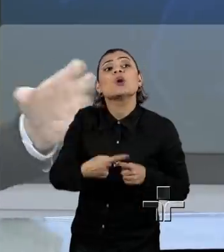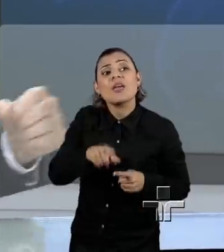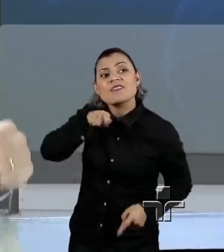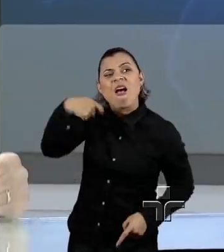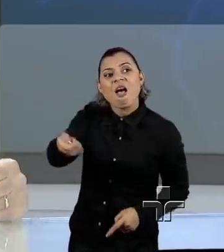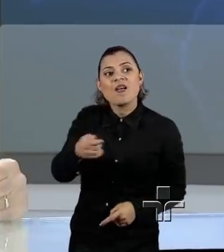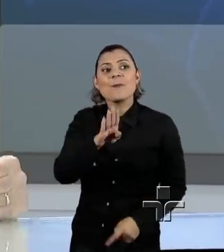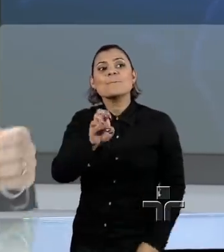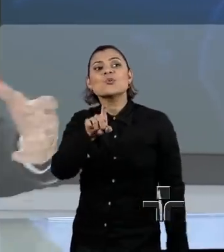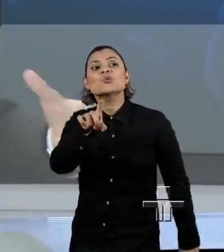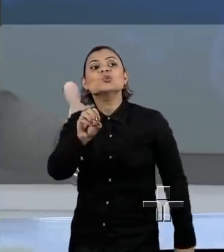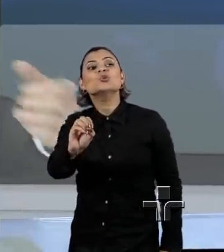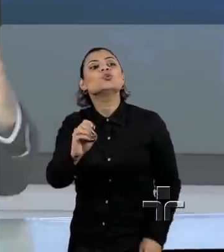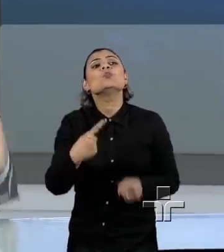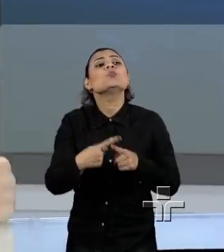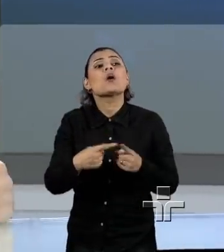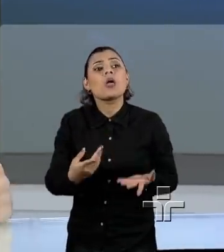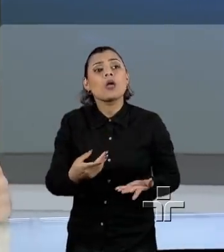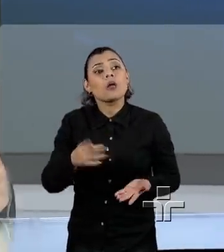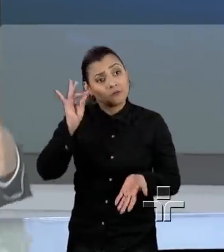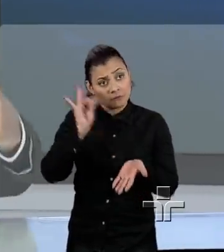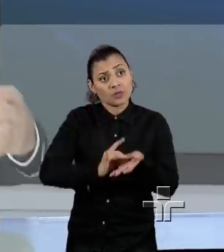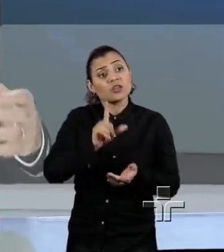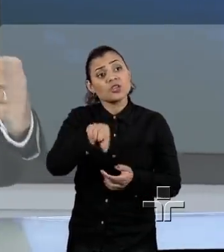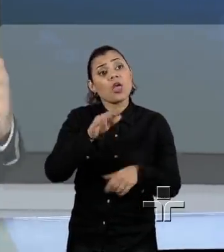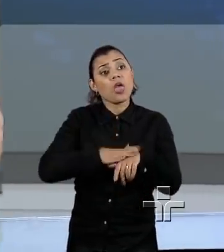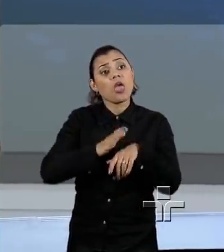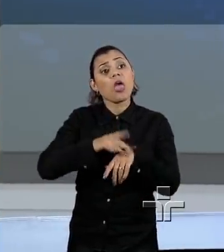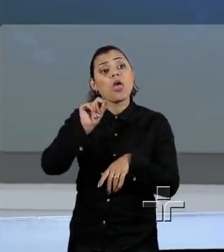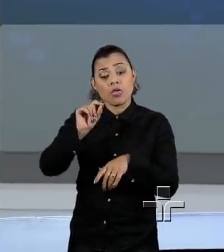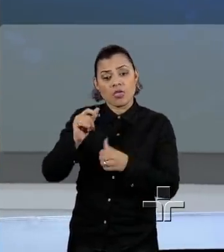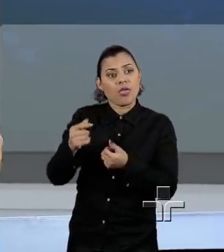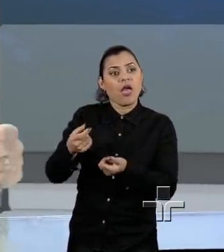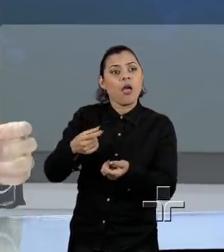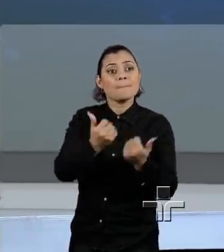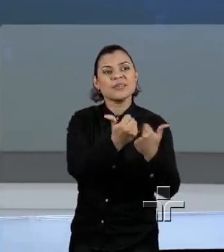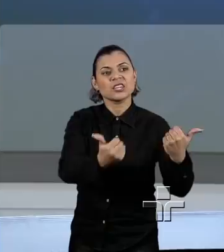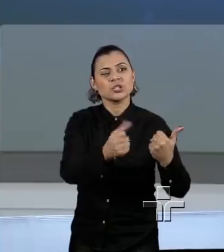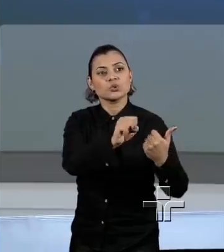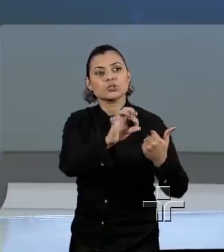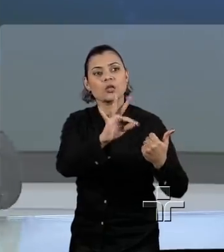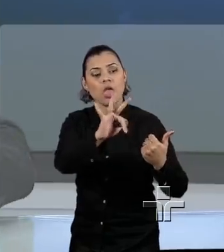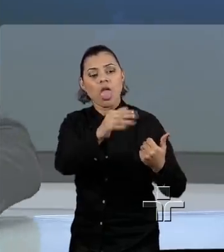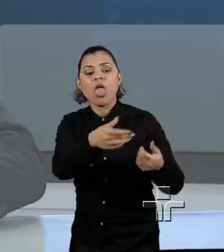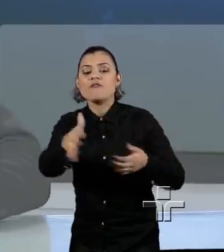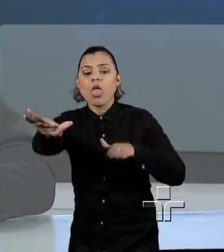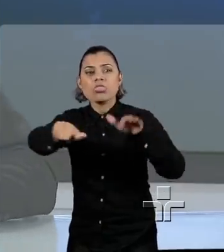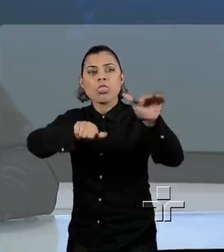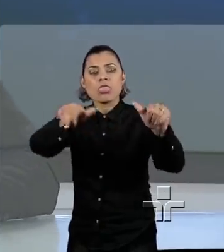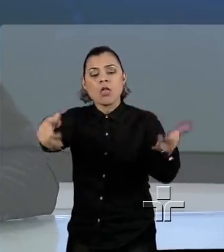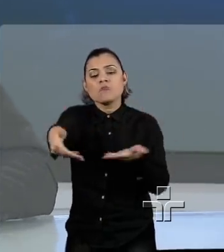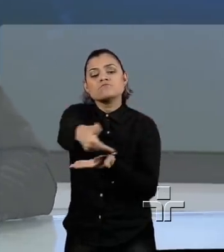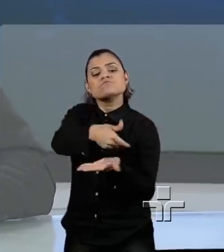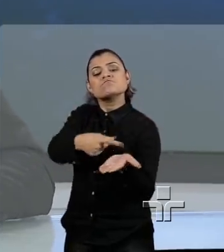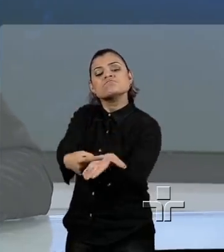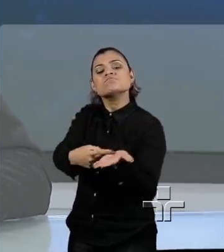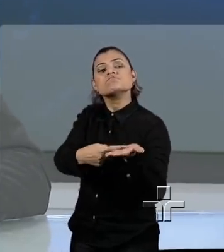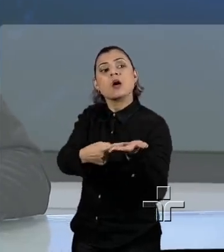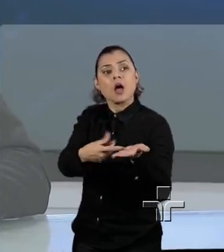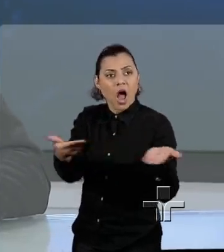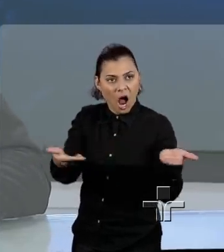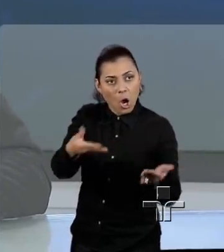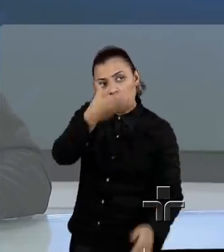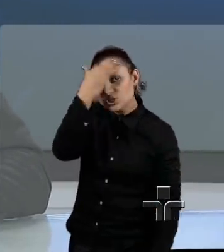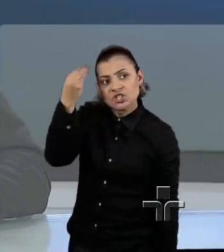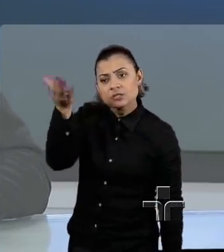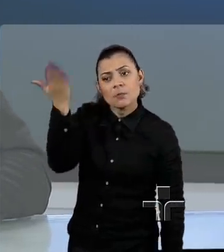fazia e desfazia. Chamava ministros do Supremo, chamava para conversar as pessoas, ouvia advogados, fazia de tudo. E agora ninguém mais lembra do